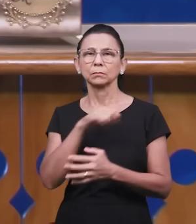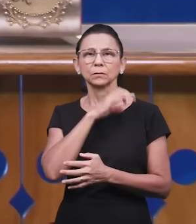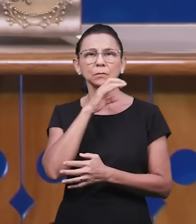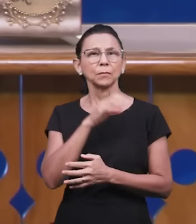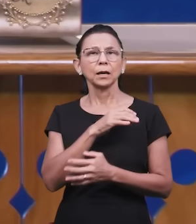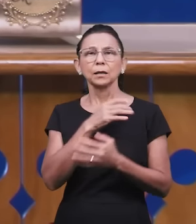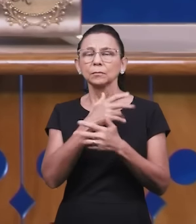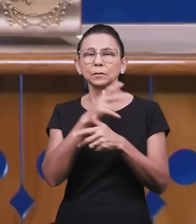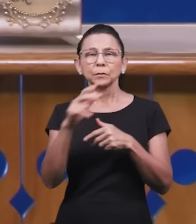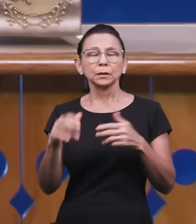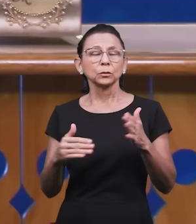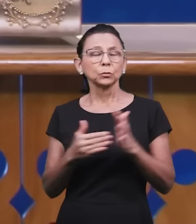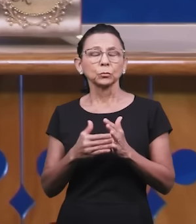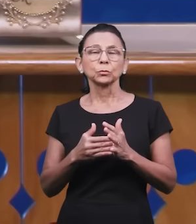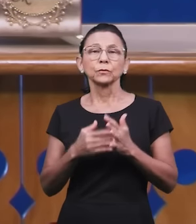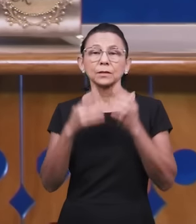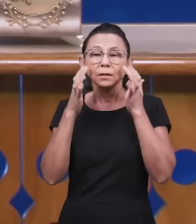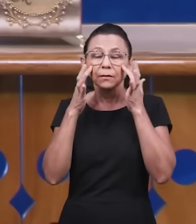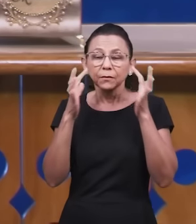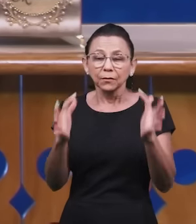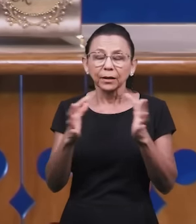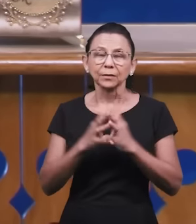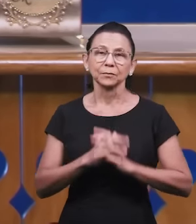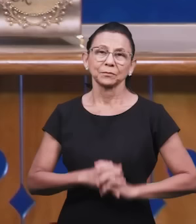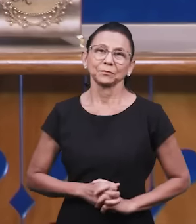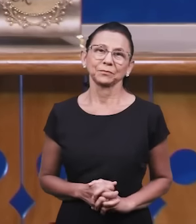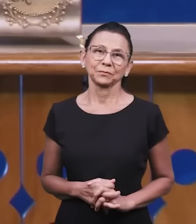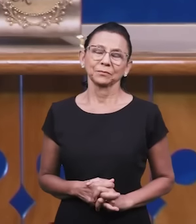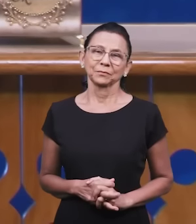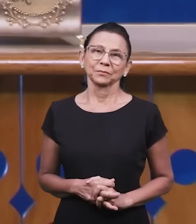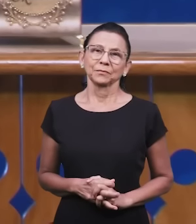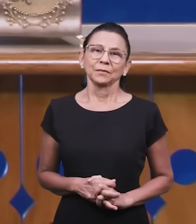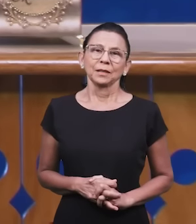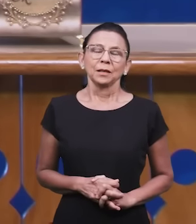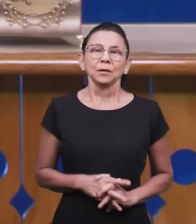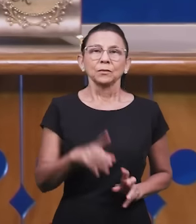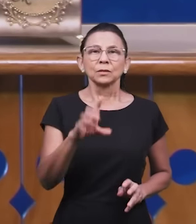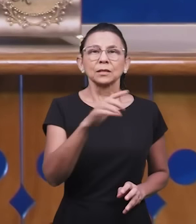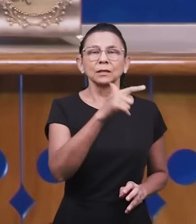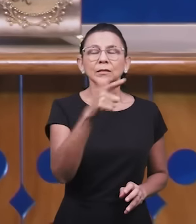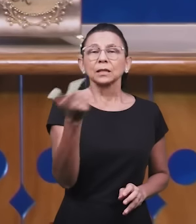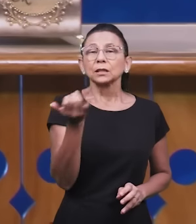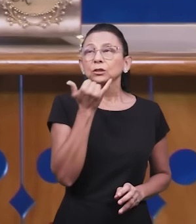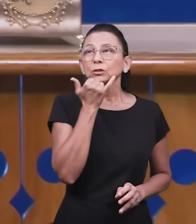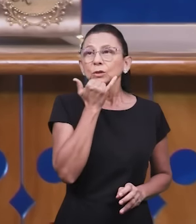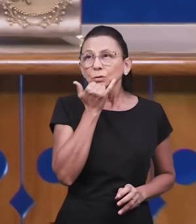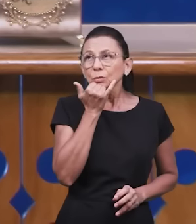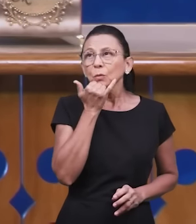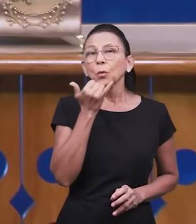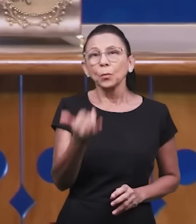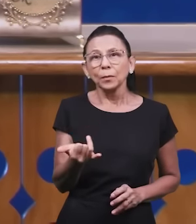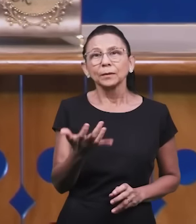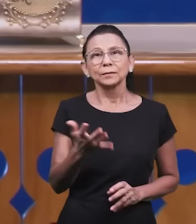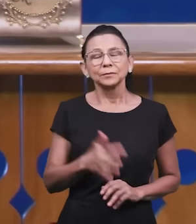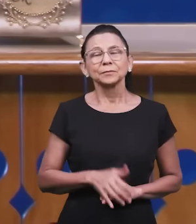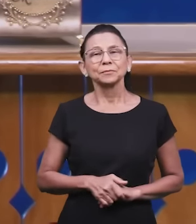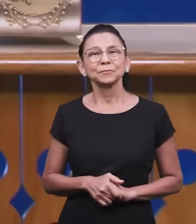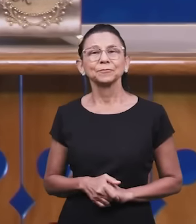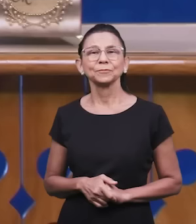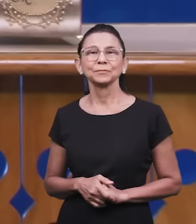homem fique indesculpável com relação a essa criação que foi feita pelo Senhor e que hoje tem